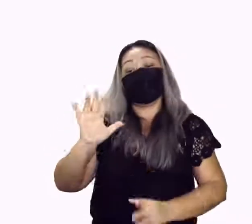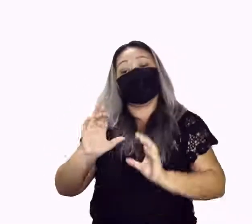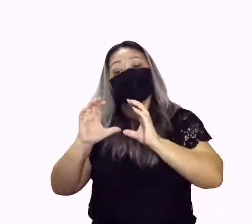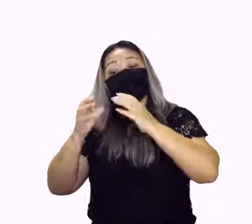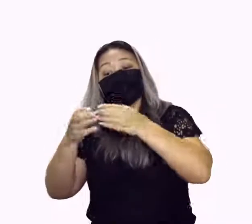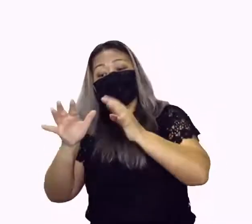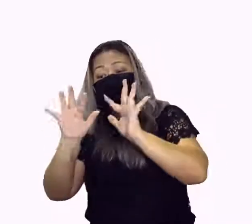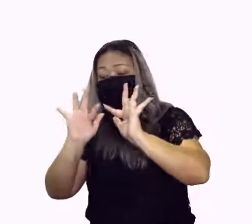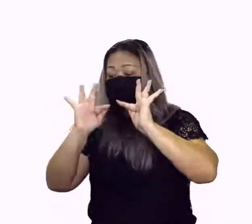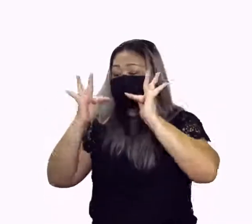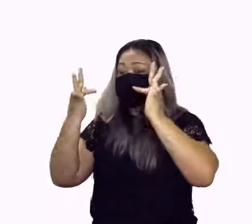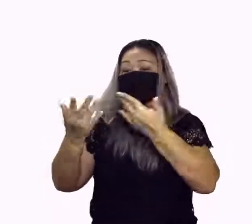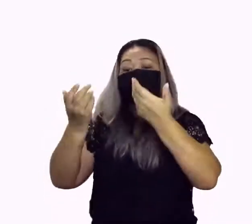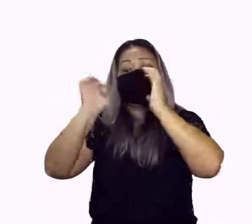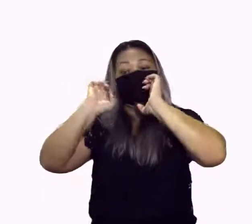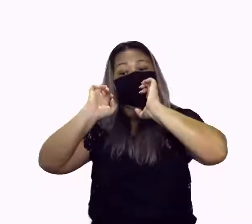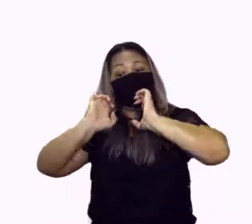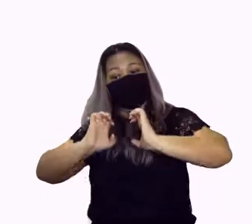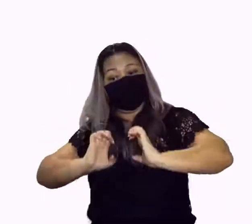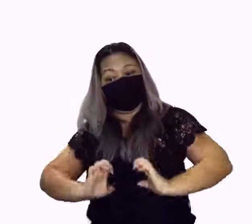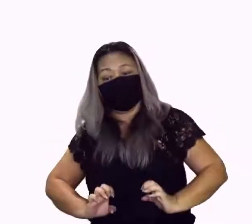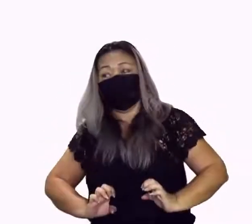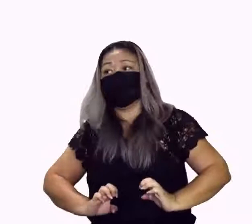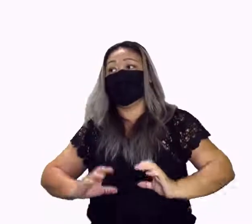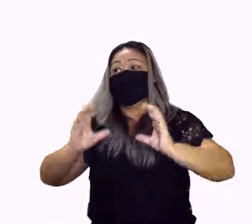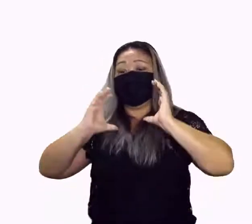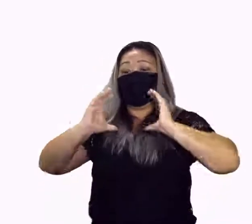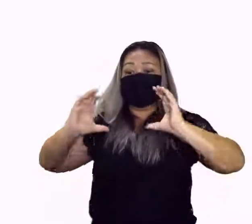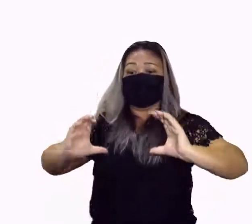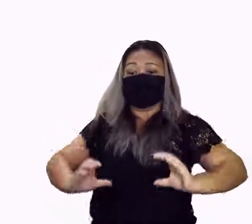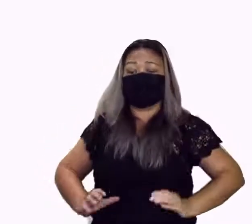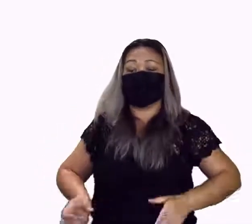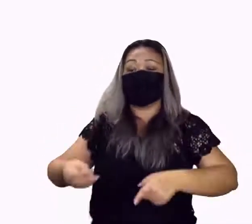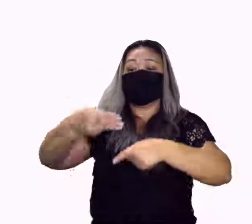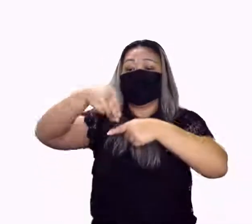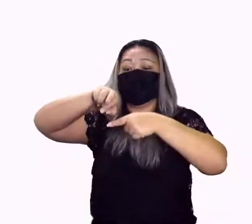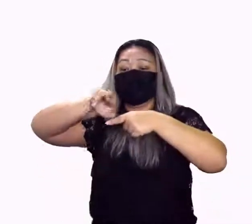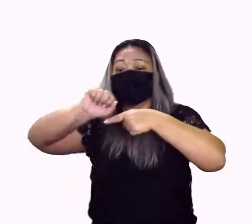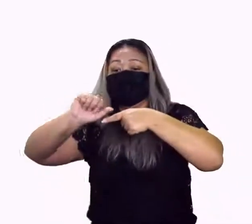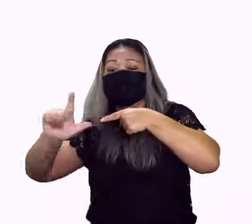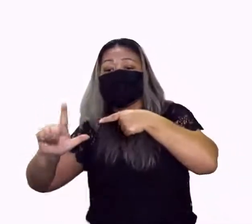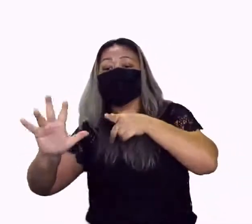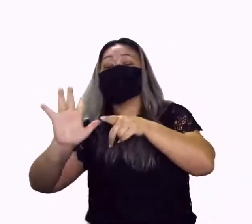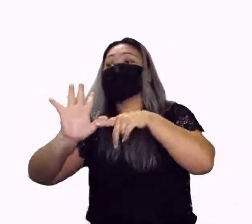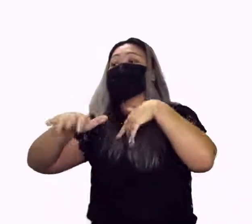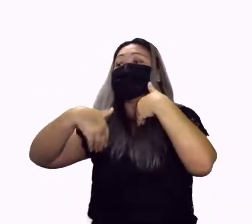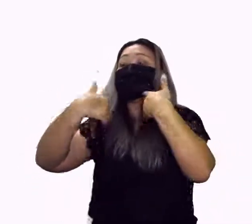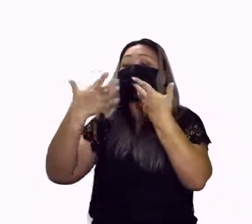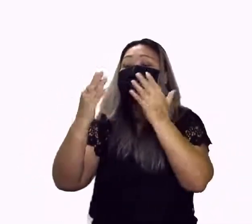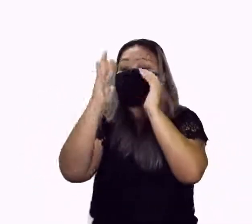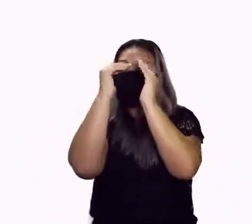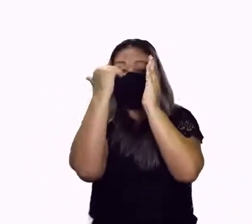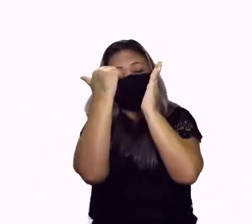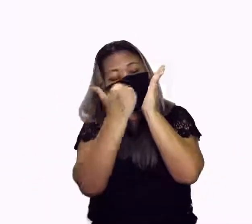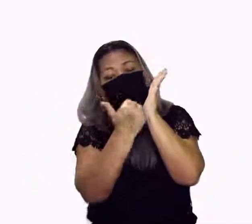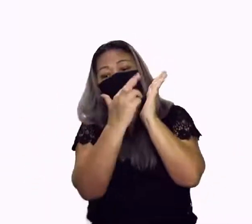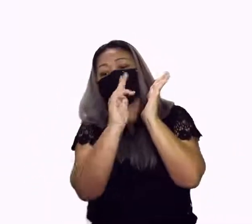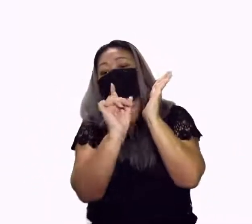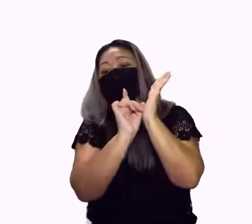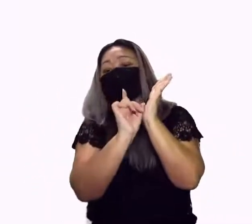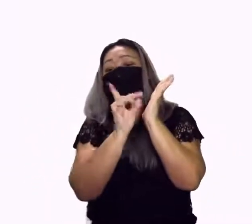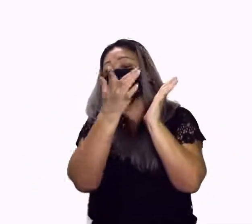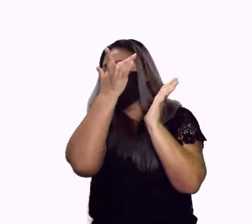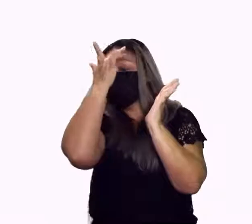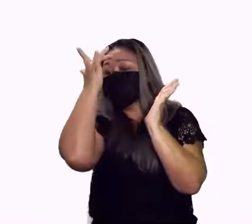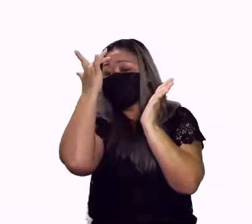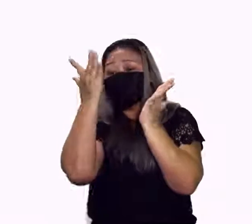a ética, o comportamento, tá? Que é na questão da ética, a moral, quais são as regras a ser obedecidas. Por exemplo, as pessoas